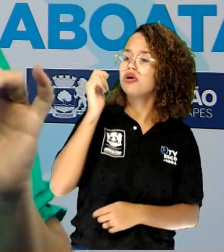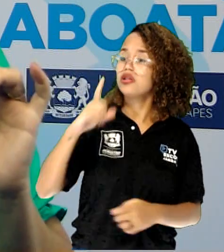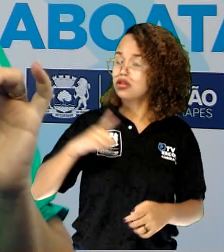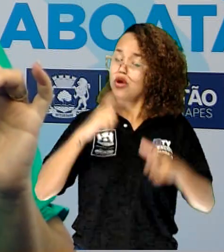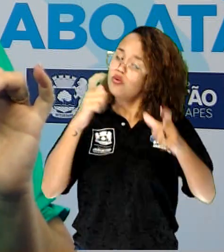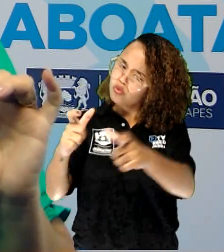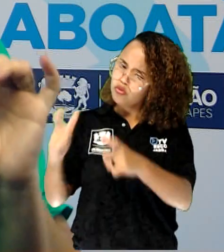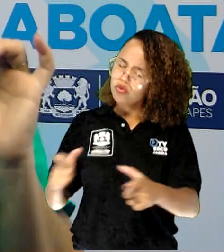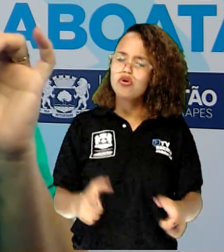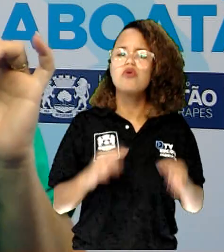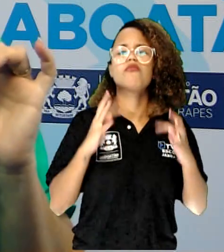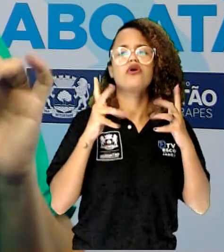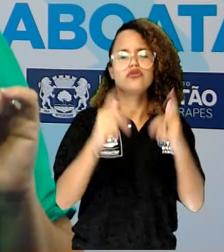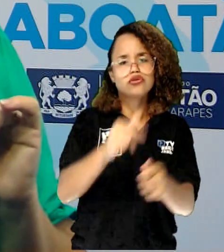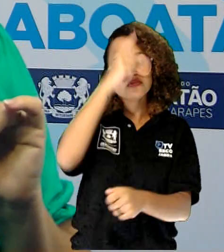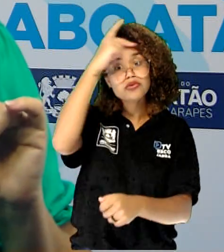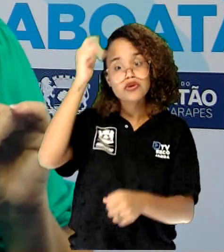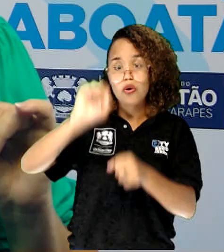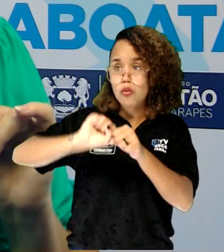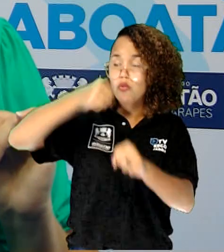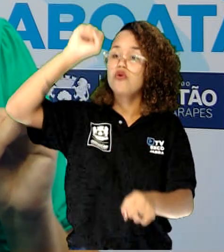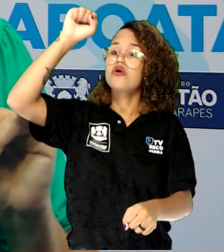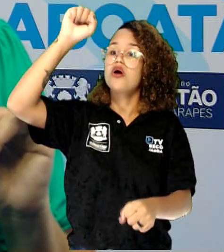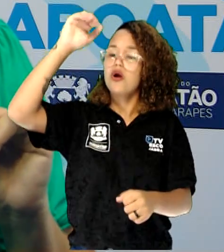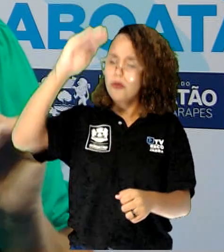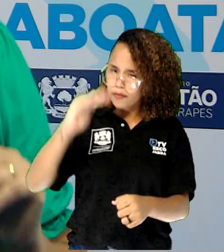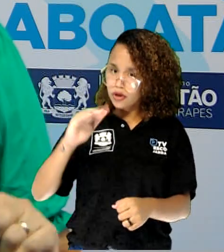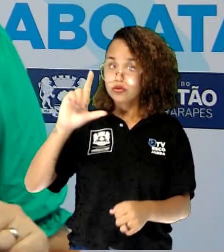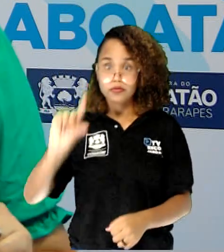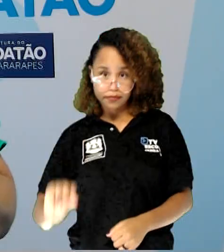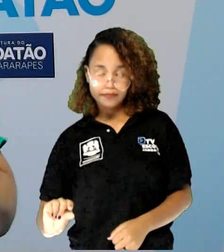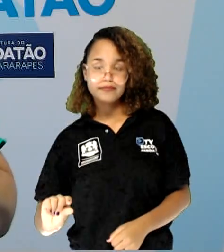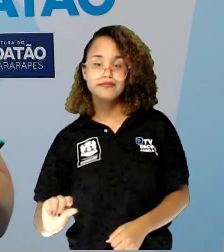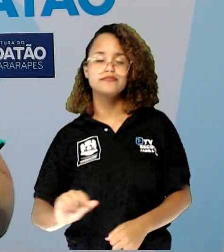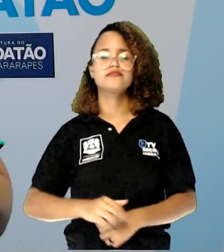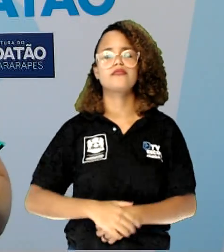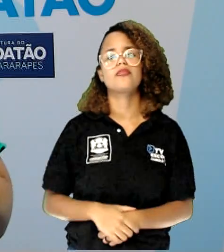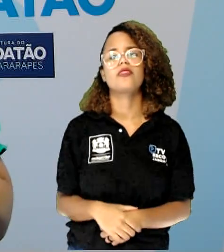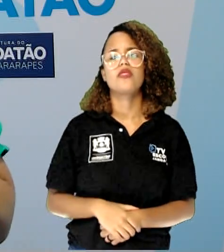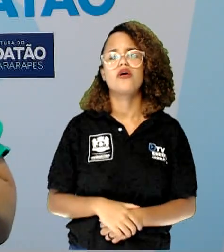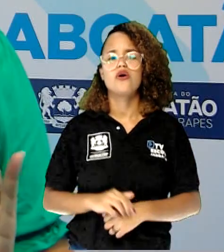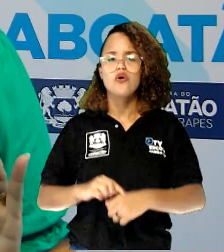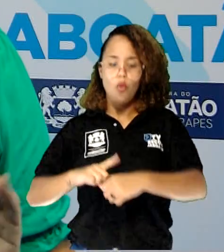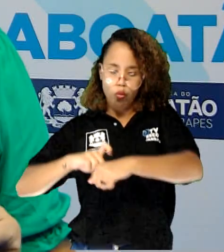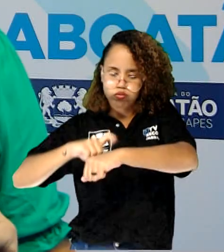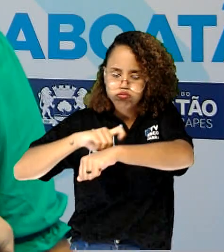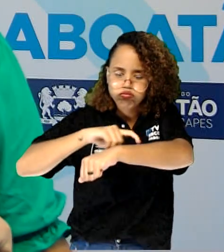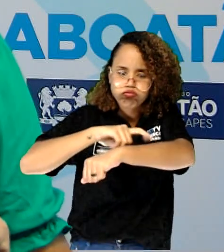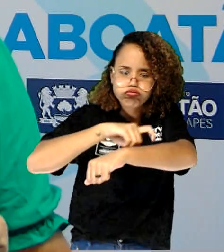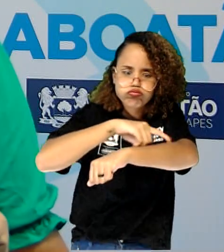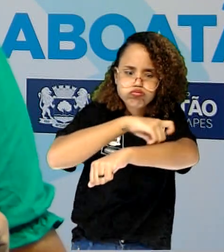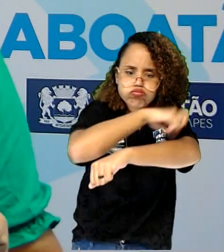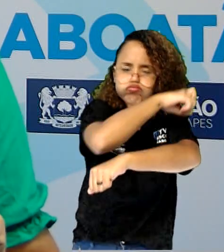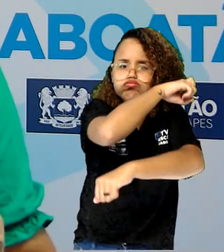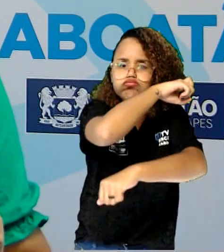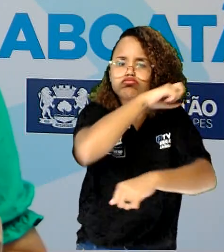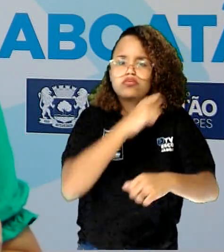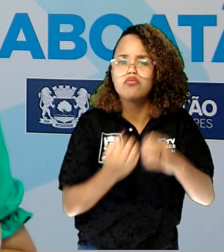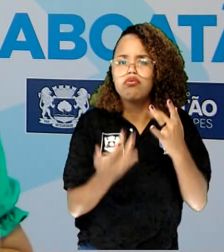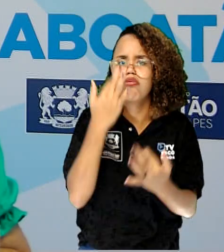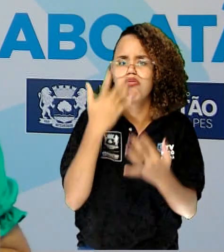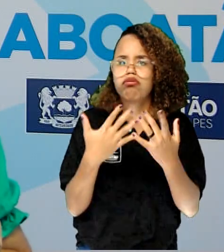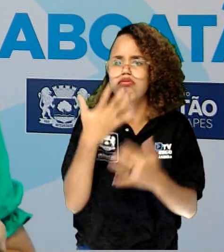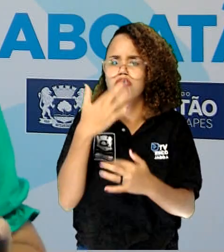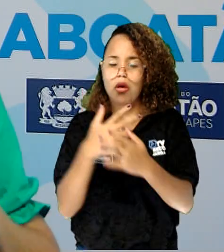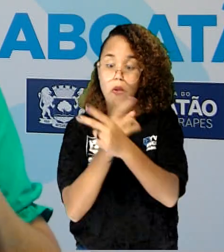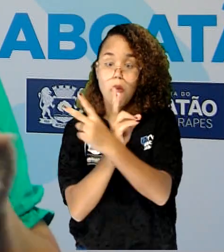para todo mundo, grandes, médios e pequenos. Uma lagarta de fogo veio logo se armando. Também veio a centopeia